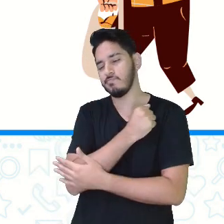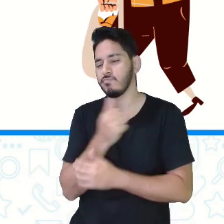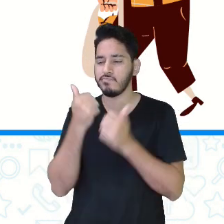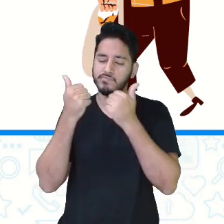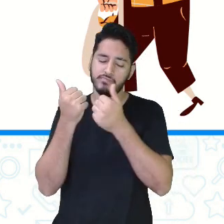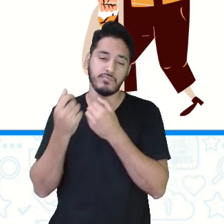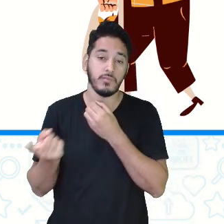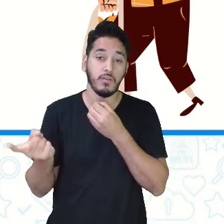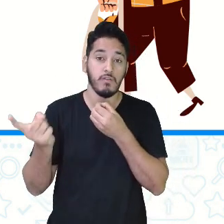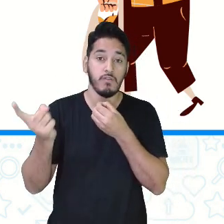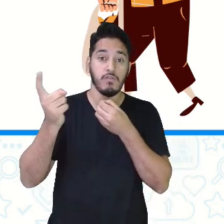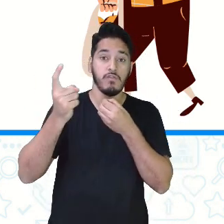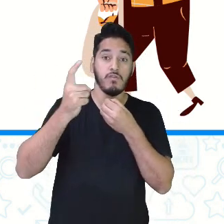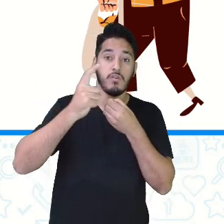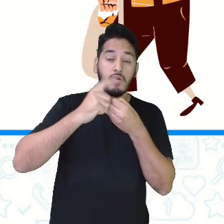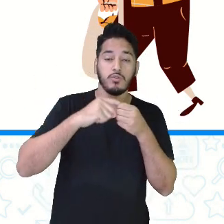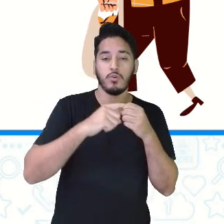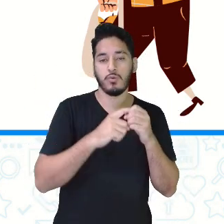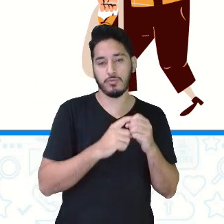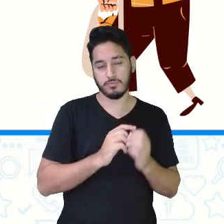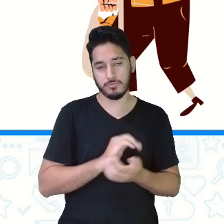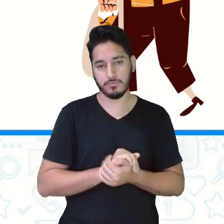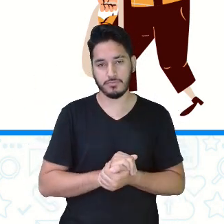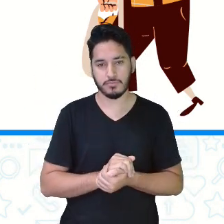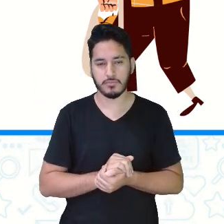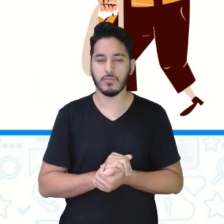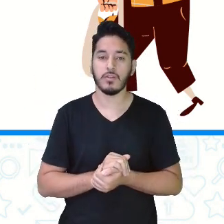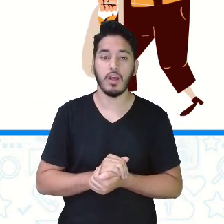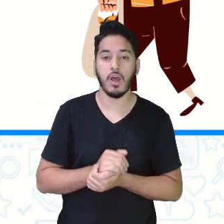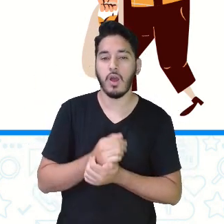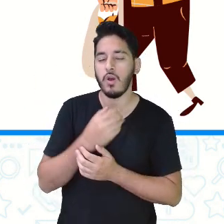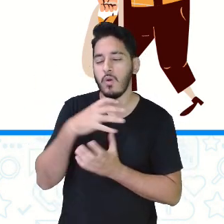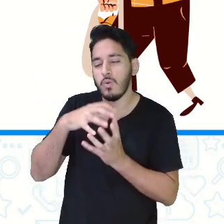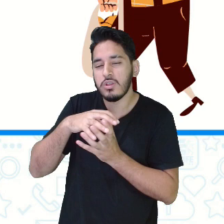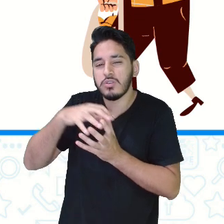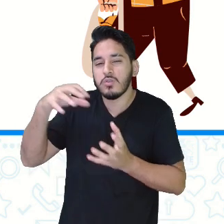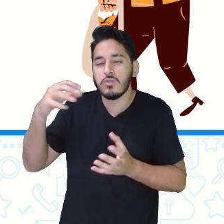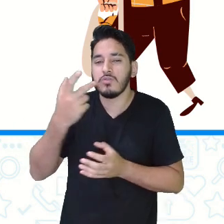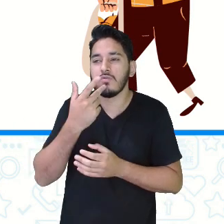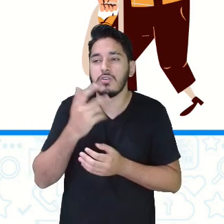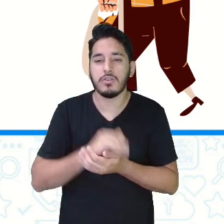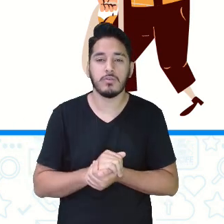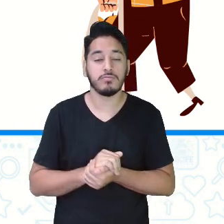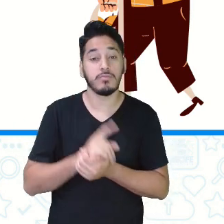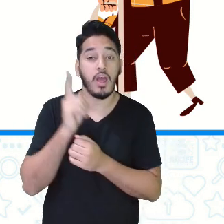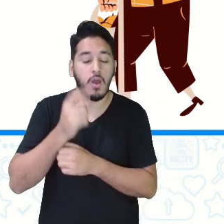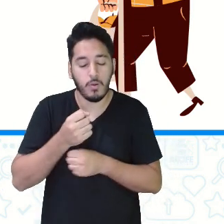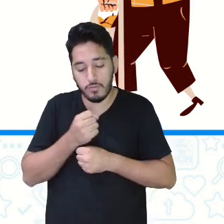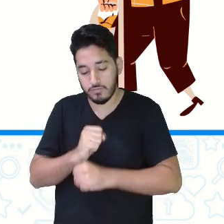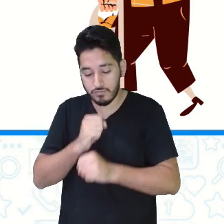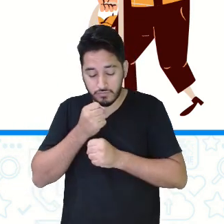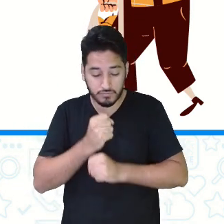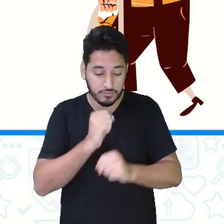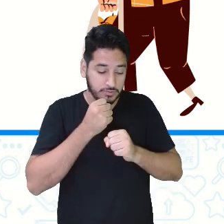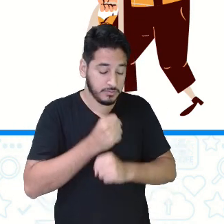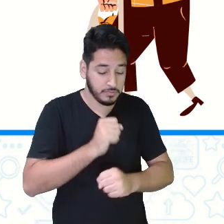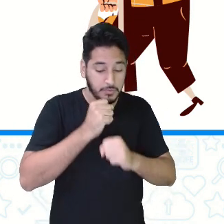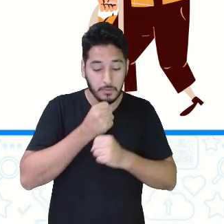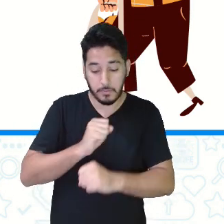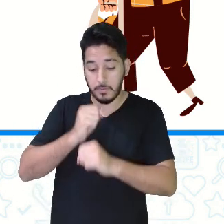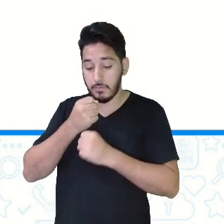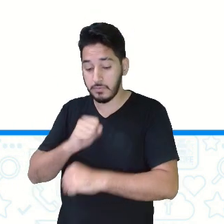sua hospedagem. Então, um velho se apresentou. Era o empregado do hotel, empregado que